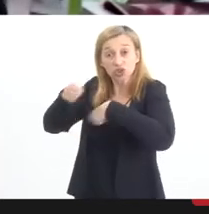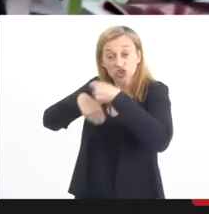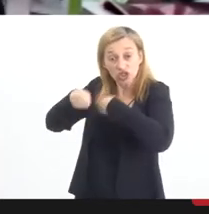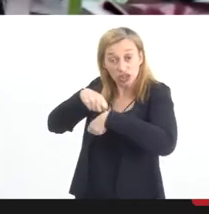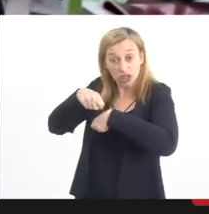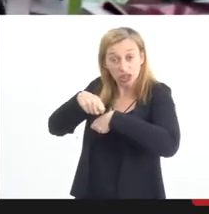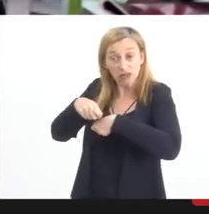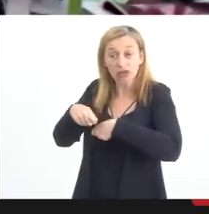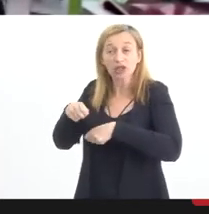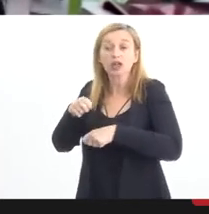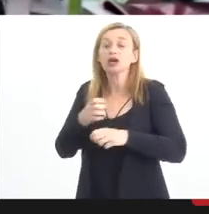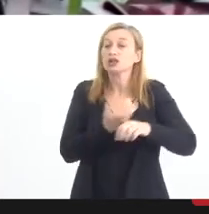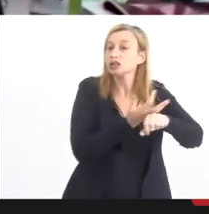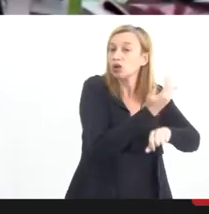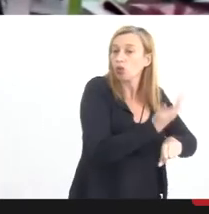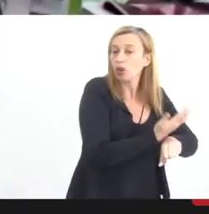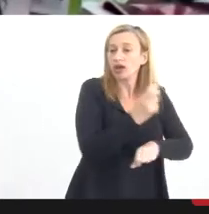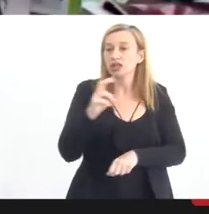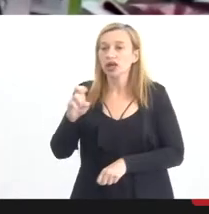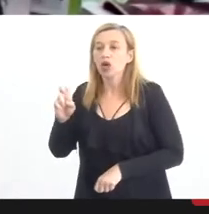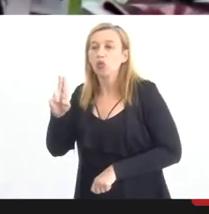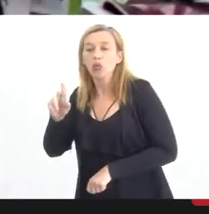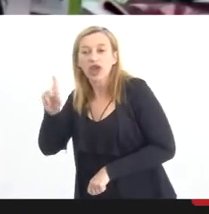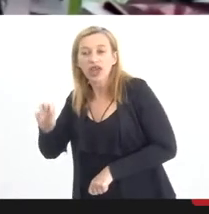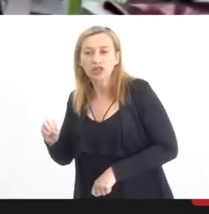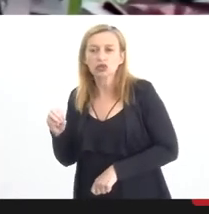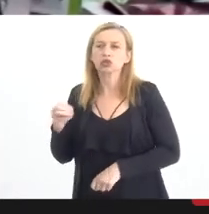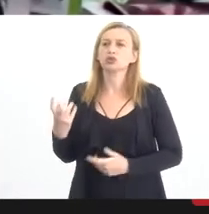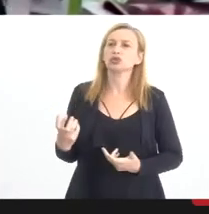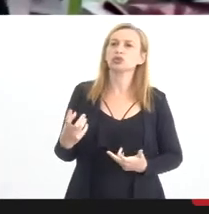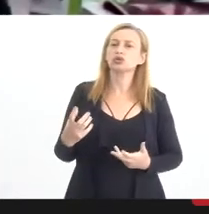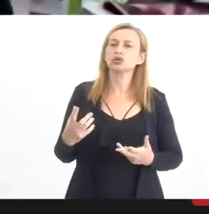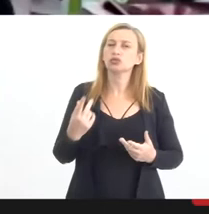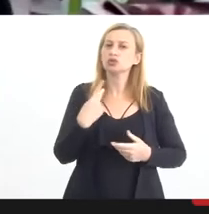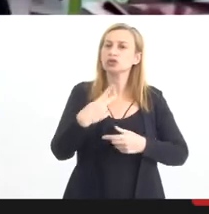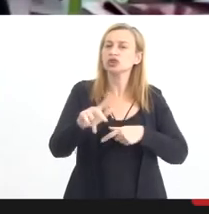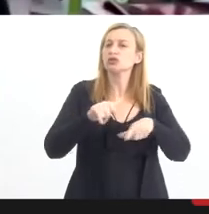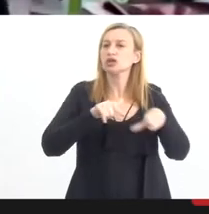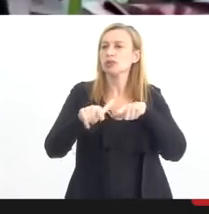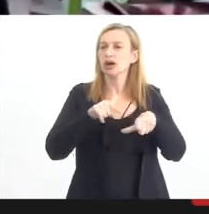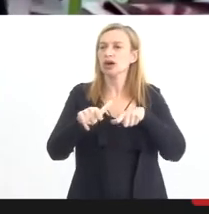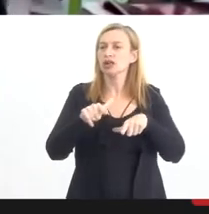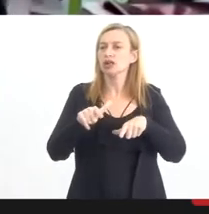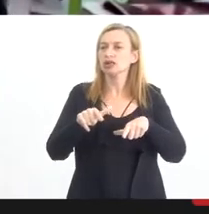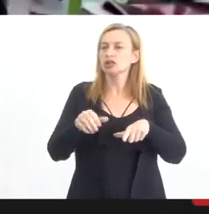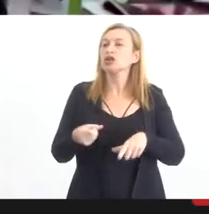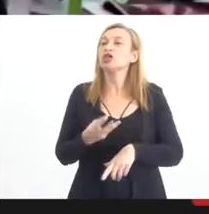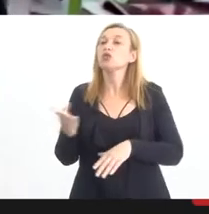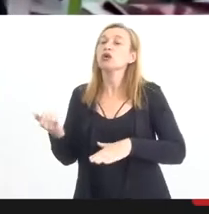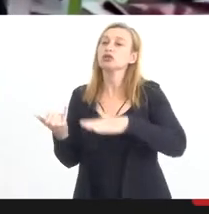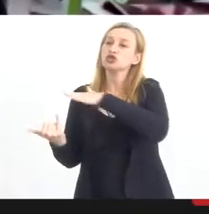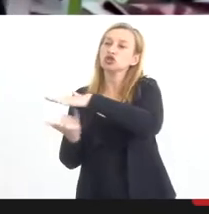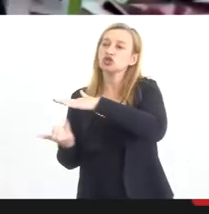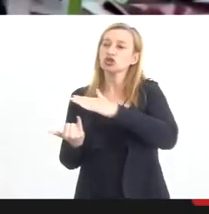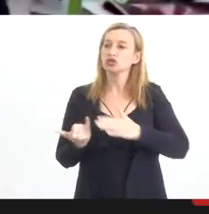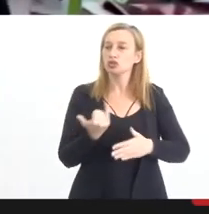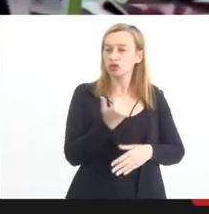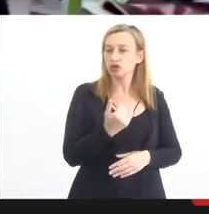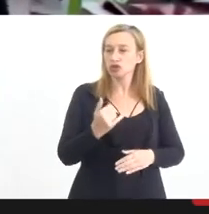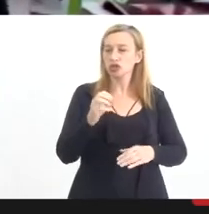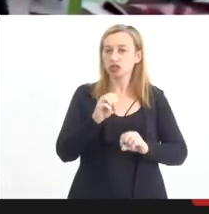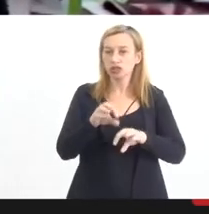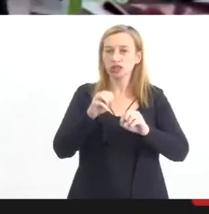administrativo da UERJ e da UESO sobre a sua missão enquanto instituições de ensino